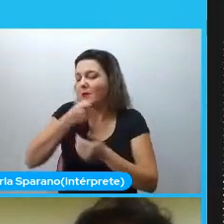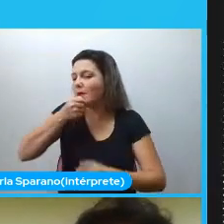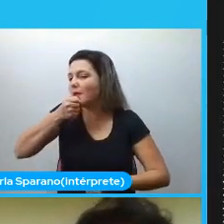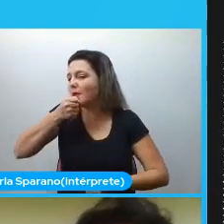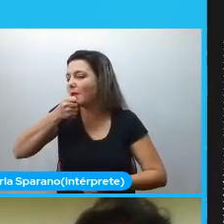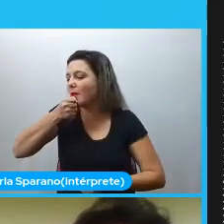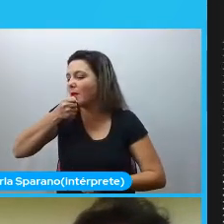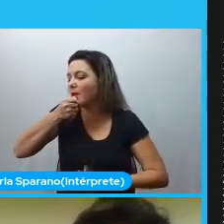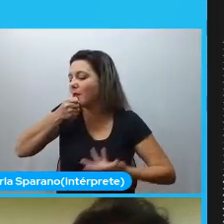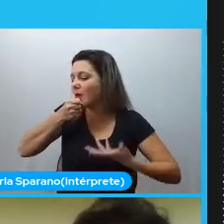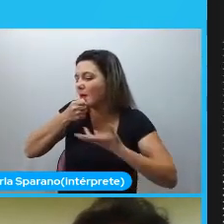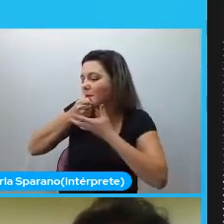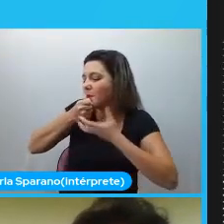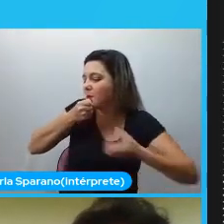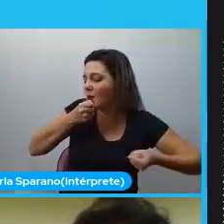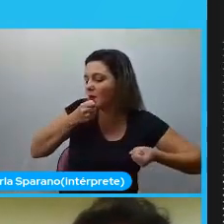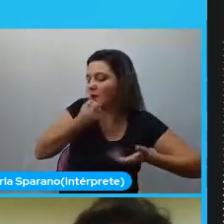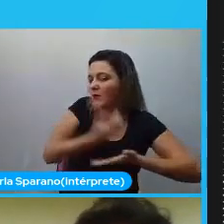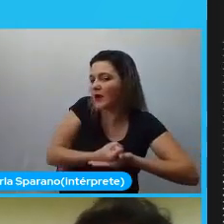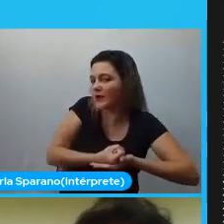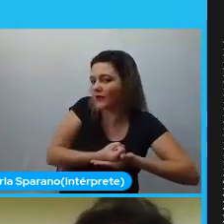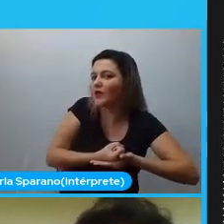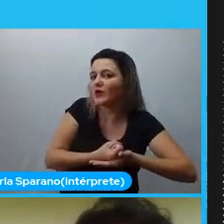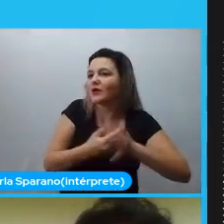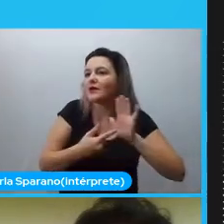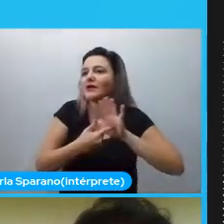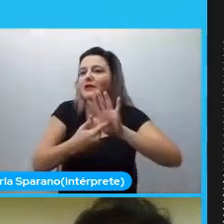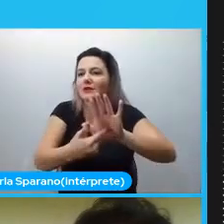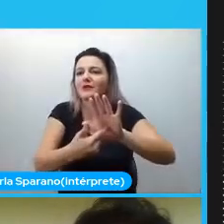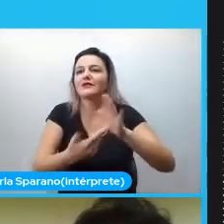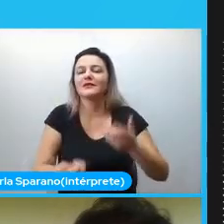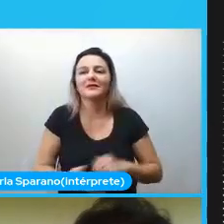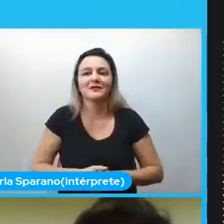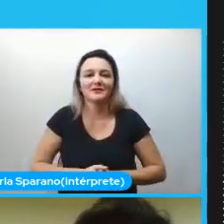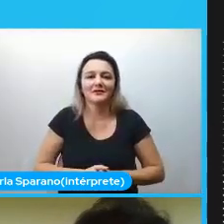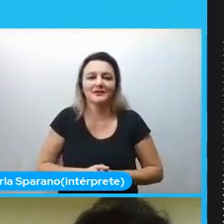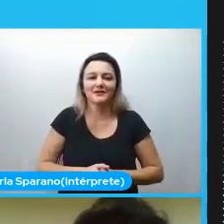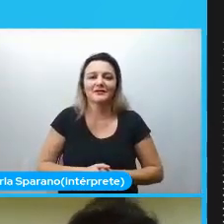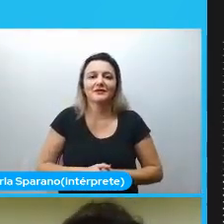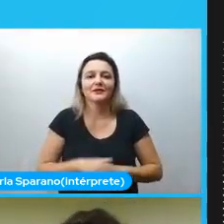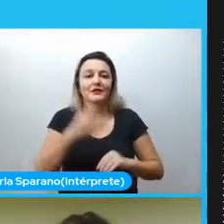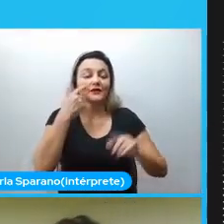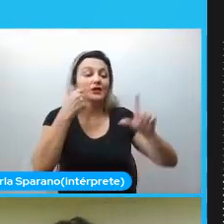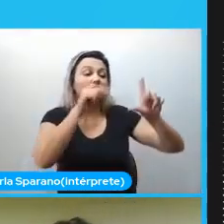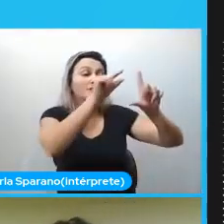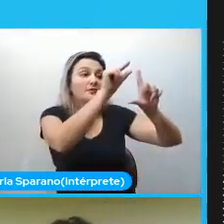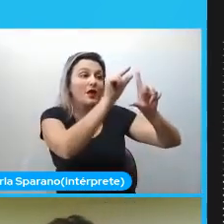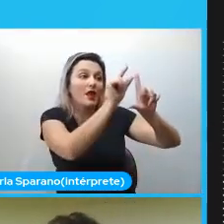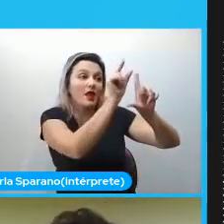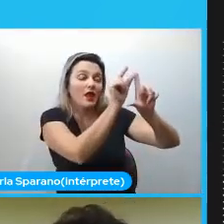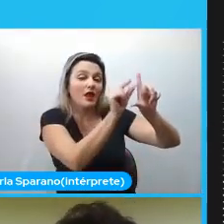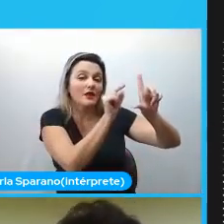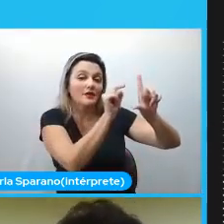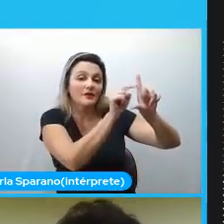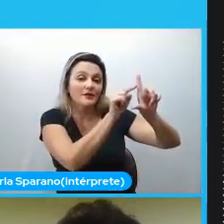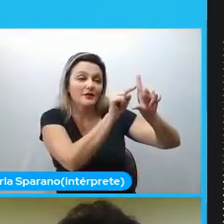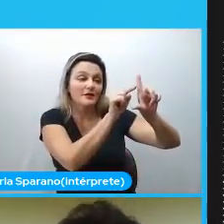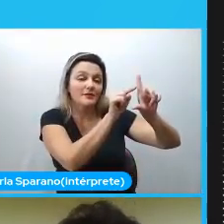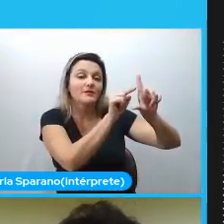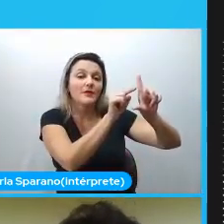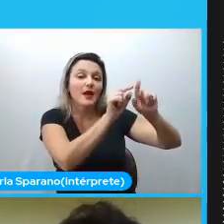vocês. Aqui, se eu vier aqui, Open Samples Folder. Ele vai